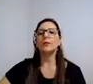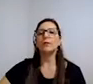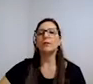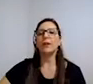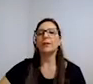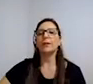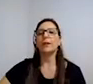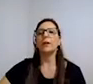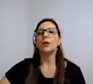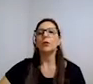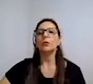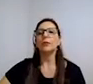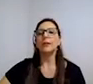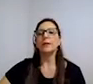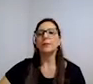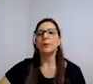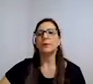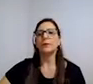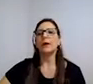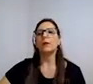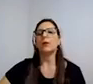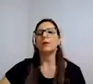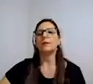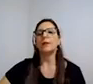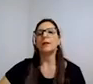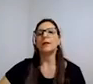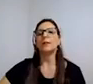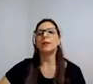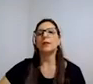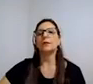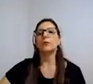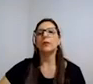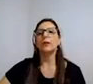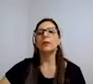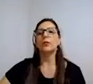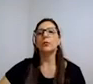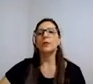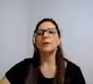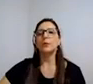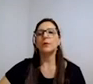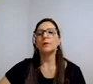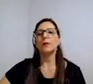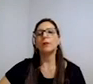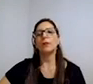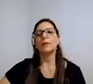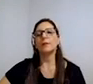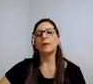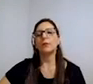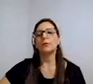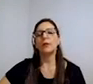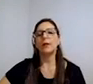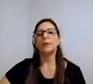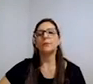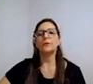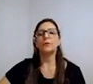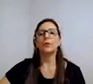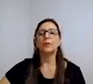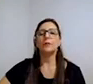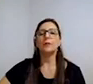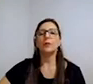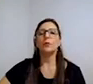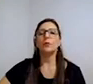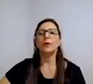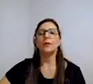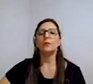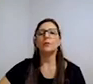se invertem. O tríceps agora está relaxado e o bíceps agora está contraído. Então, eles